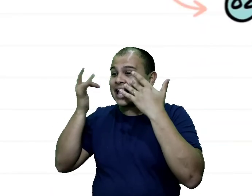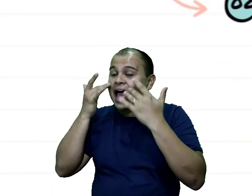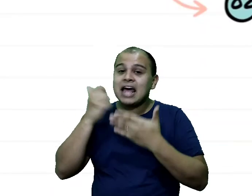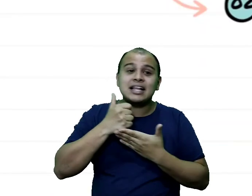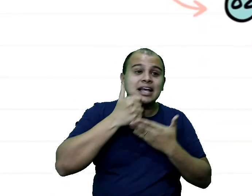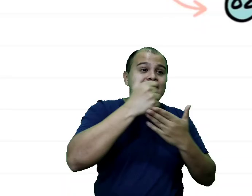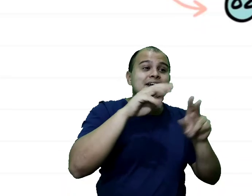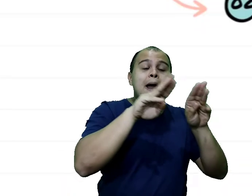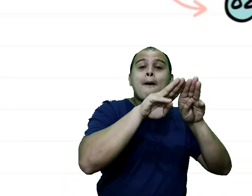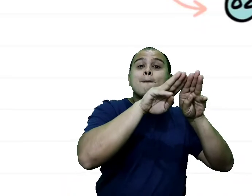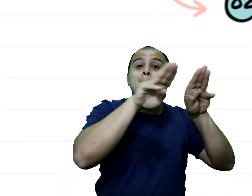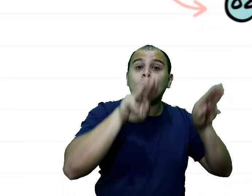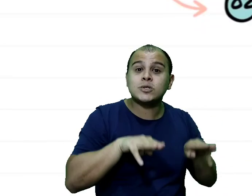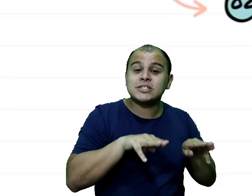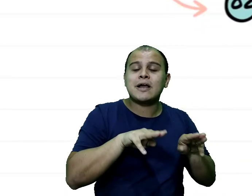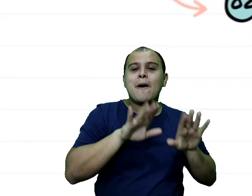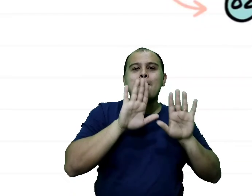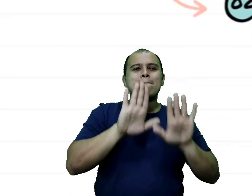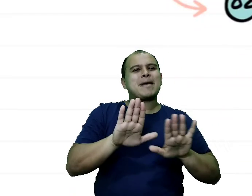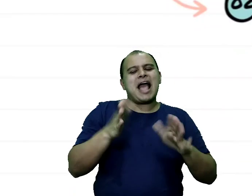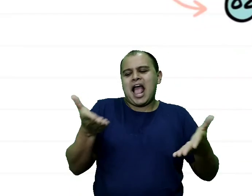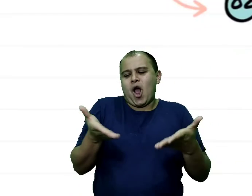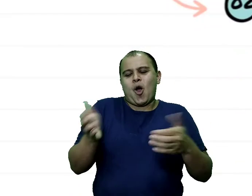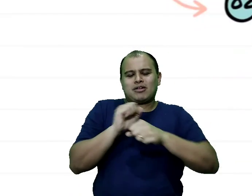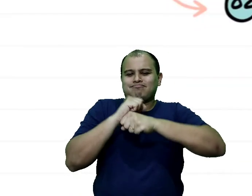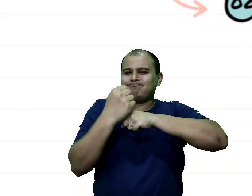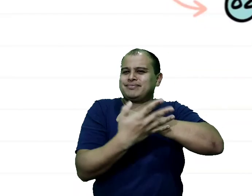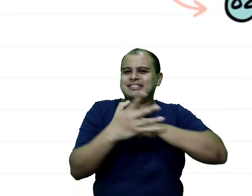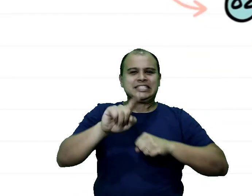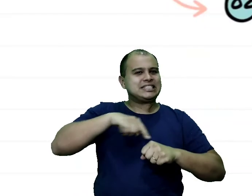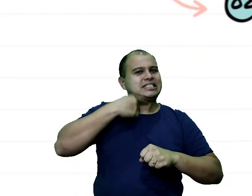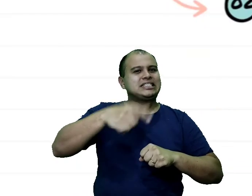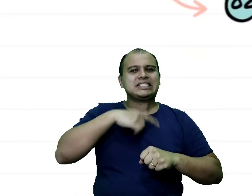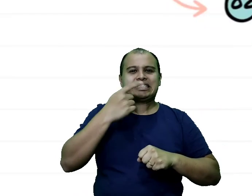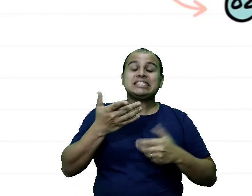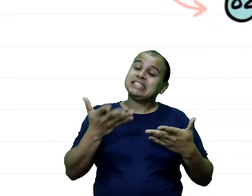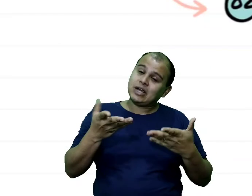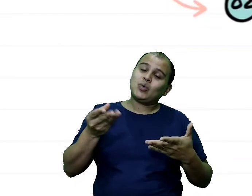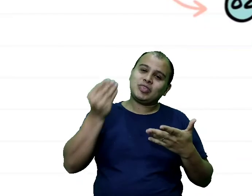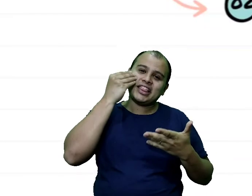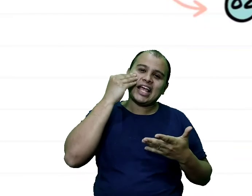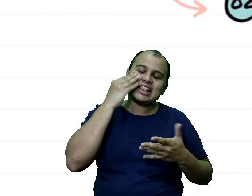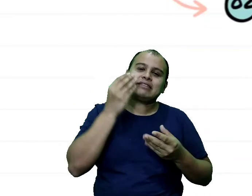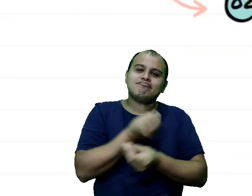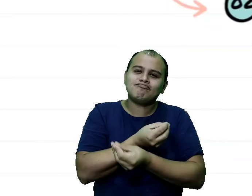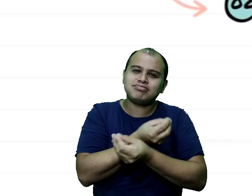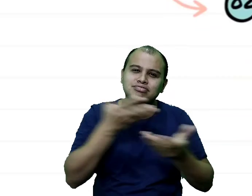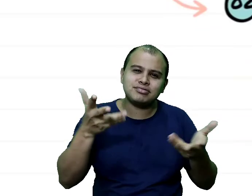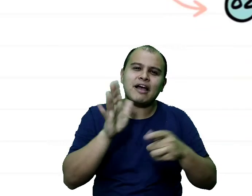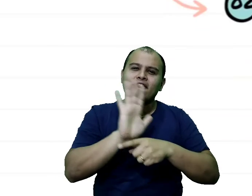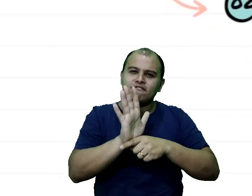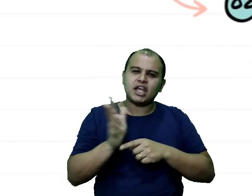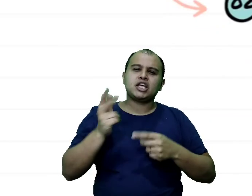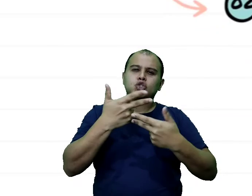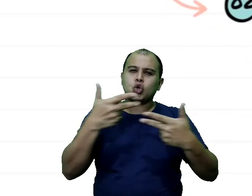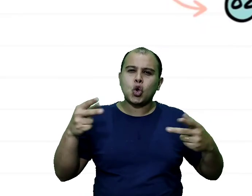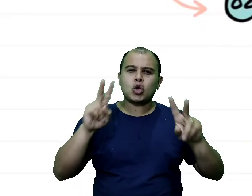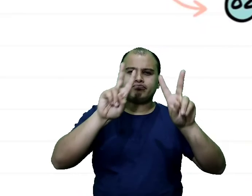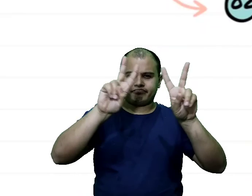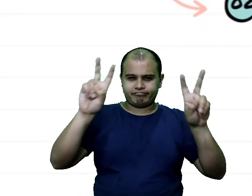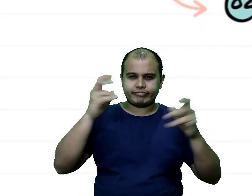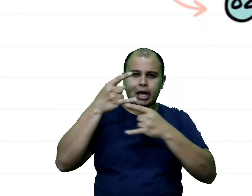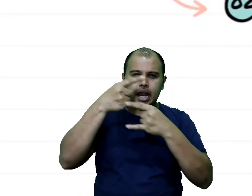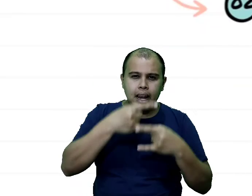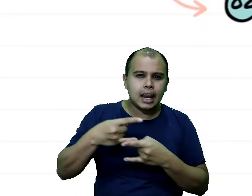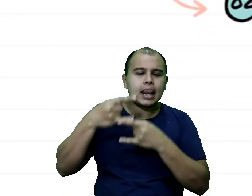mais, que a gente quer que a criança tenha o conhecimento, que vá ao museu, que vá ao teatro. Então, a gente vai estar